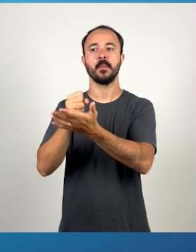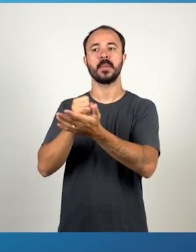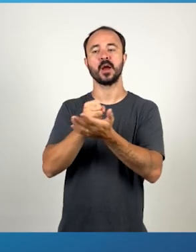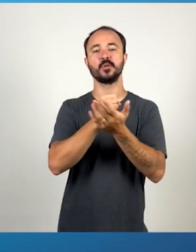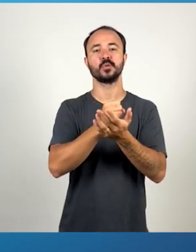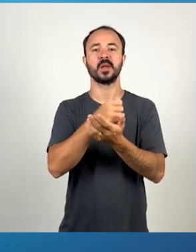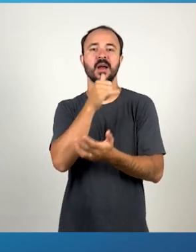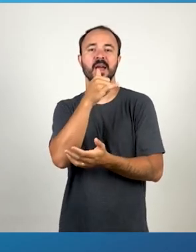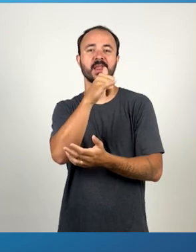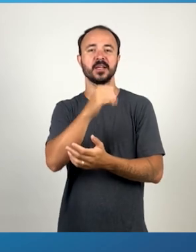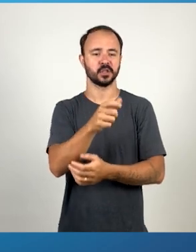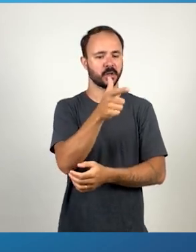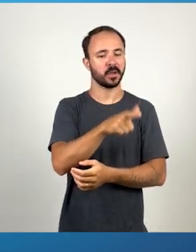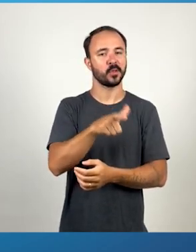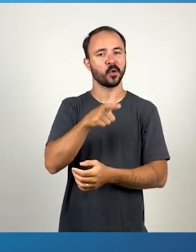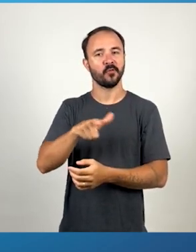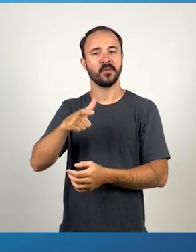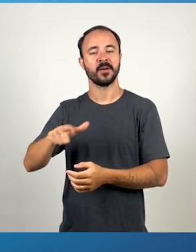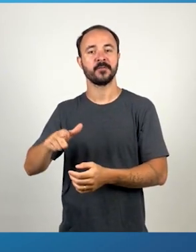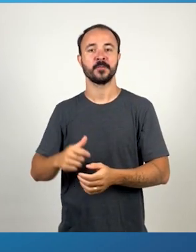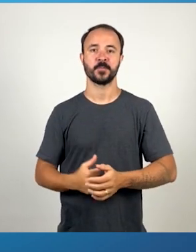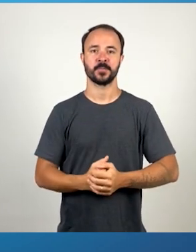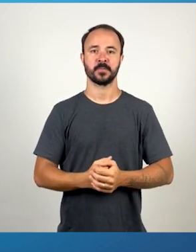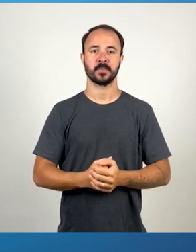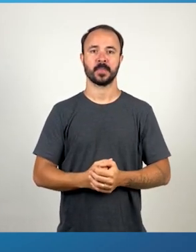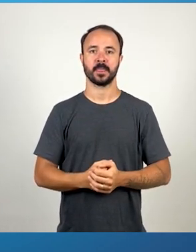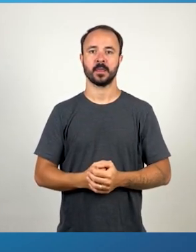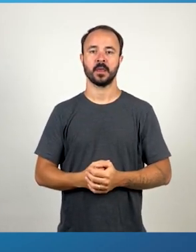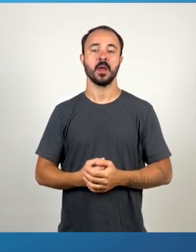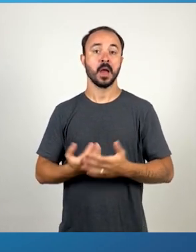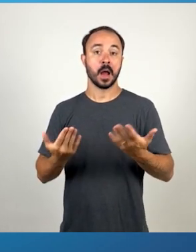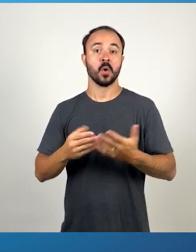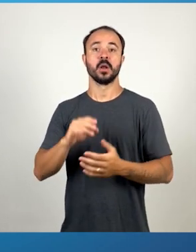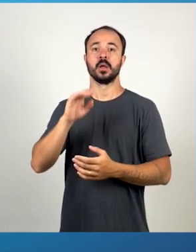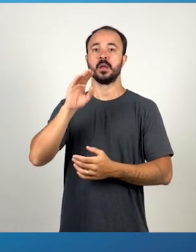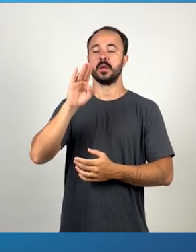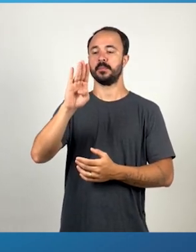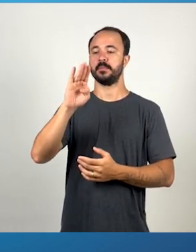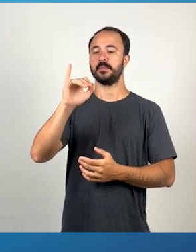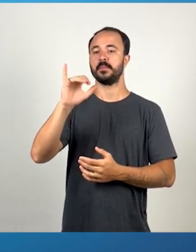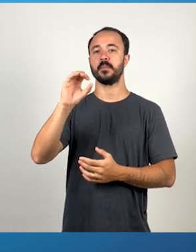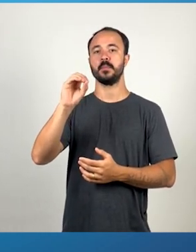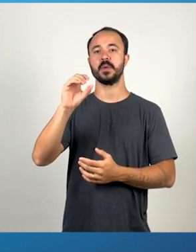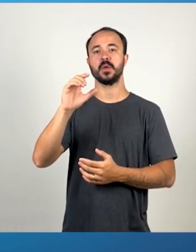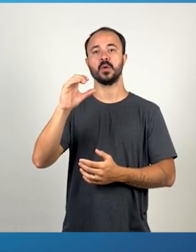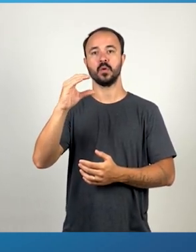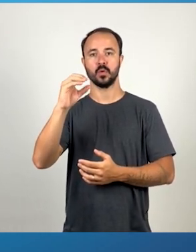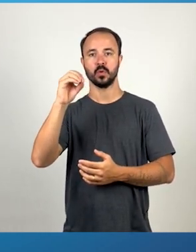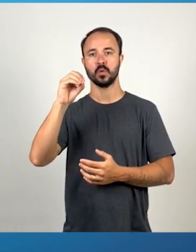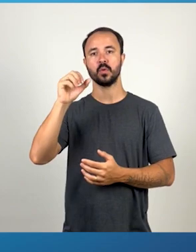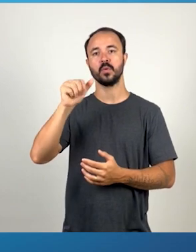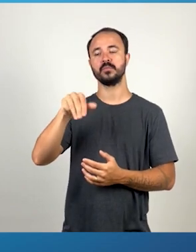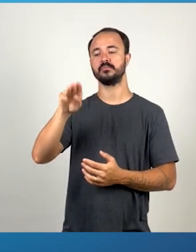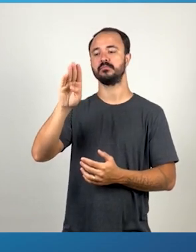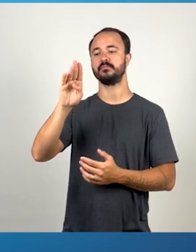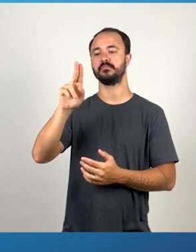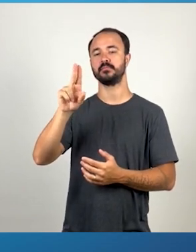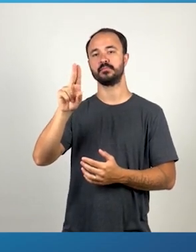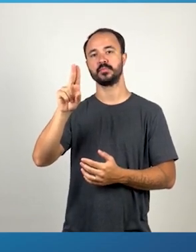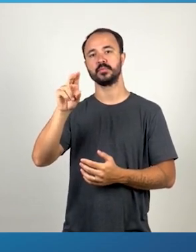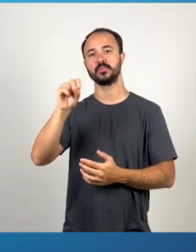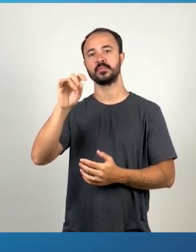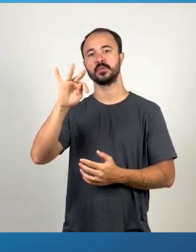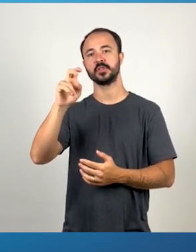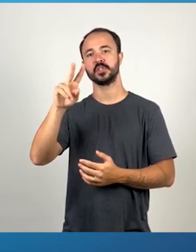renovável. Já os biocombustíveis, nós podemos destacar aqui o bioetanol, que é produzido sobretudo a partir da